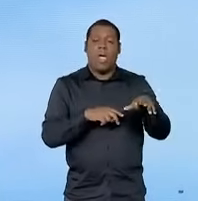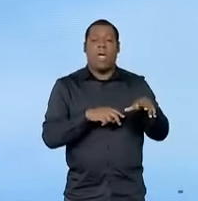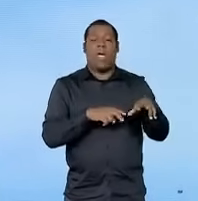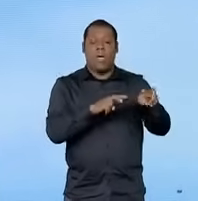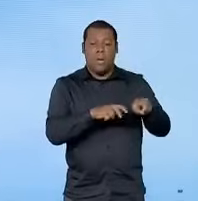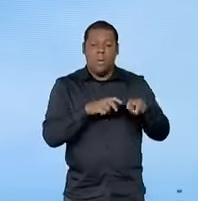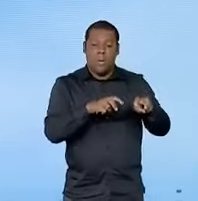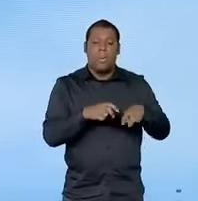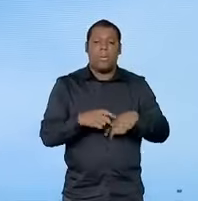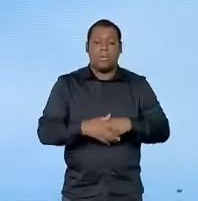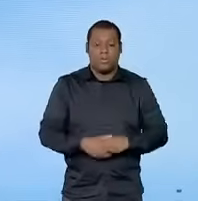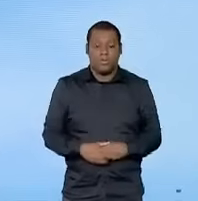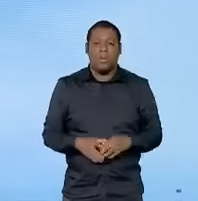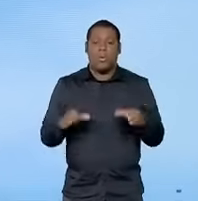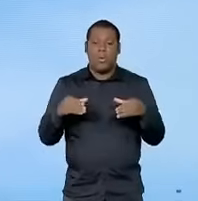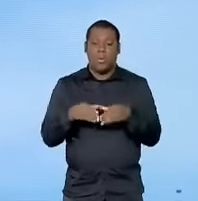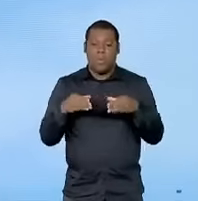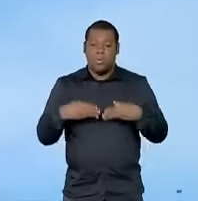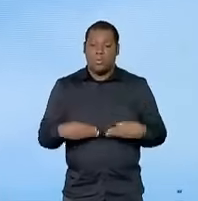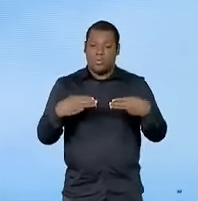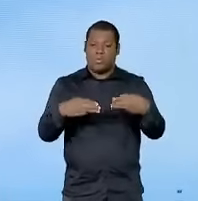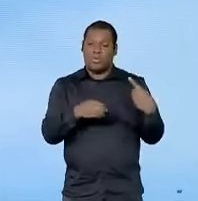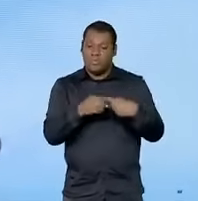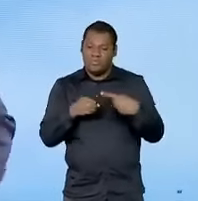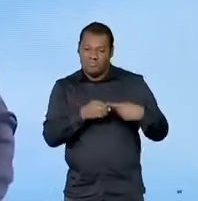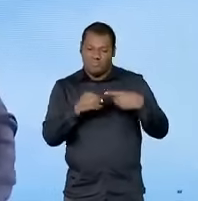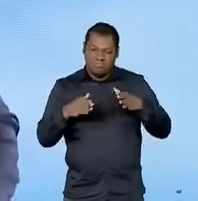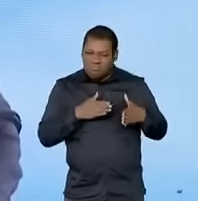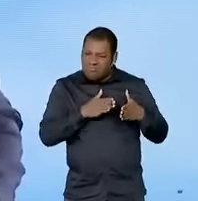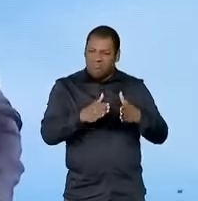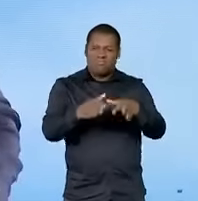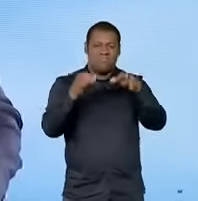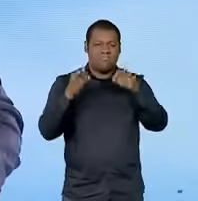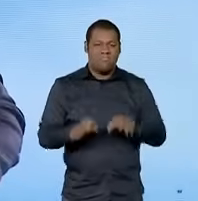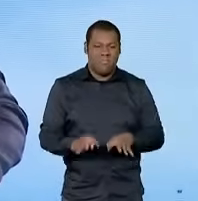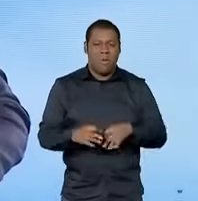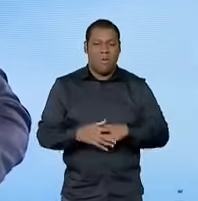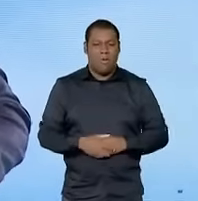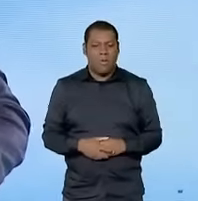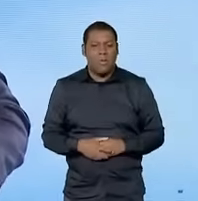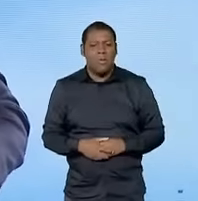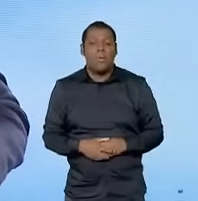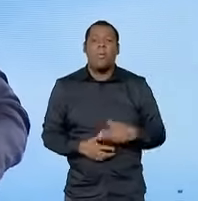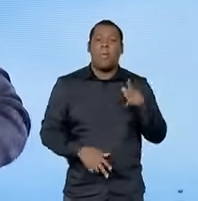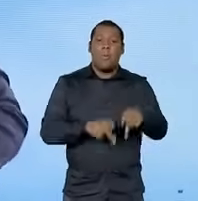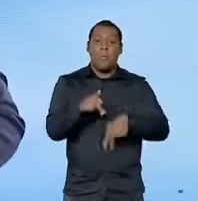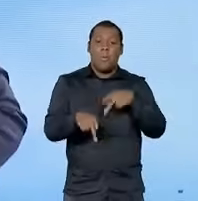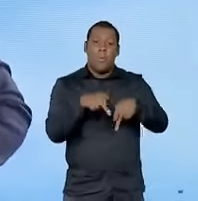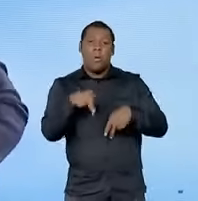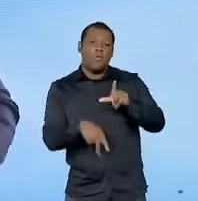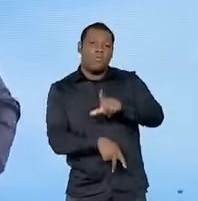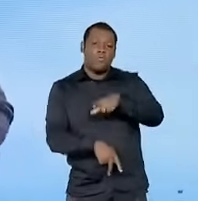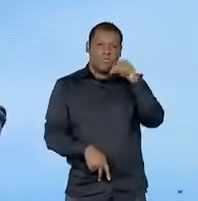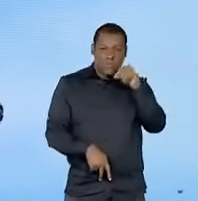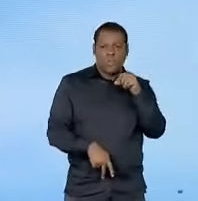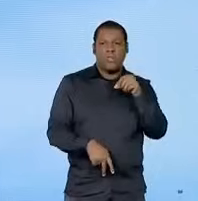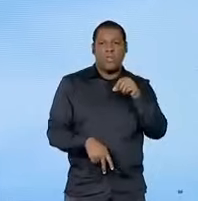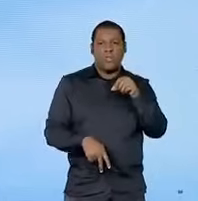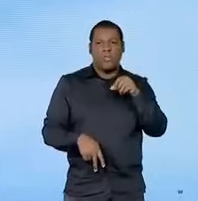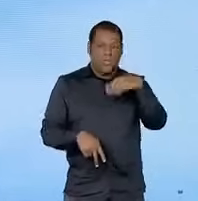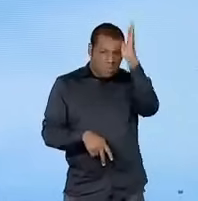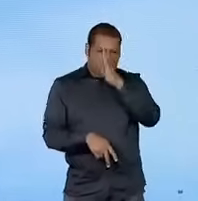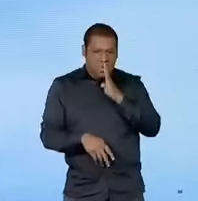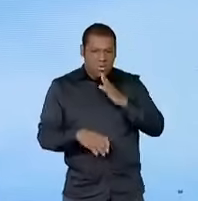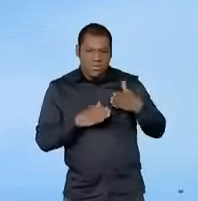Cidades indicam que estamos no rumo certo, no caminho em que o povo escolheu para o Brasil